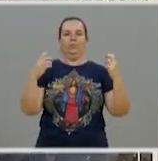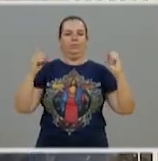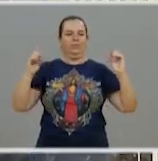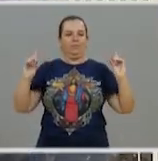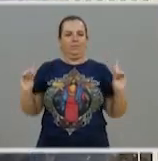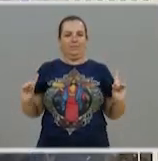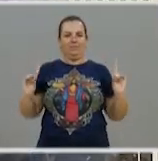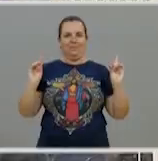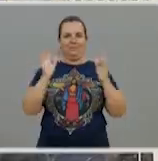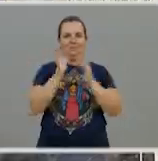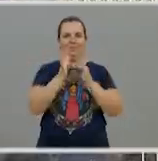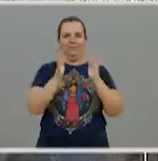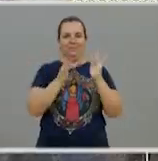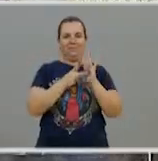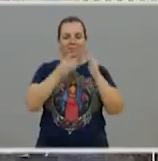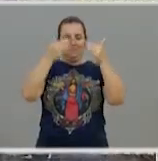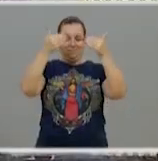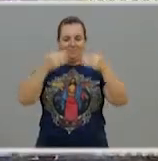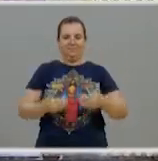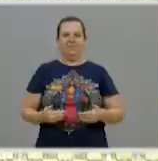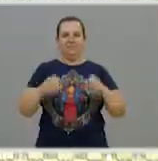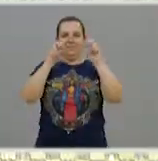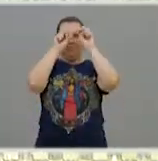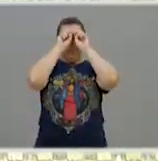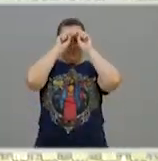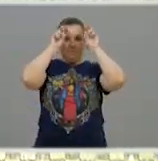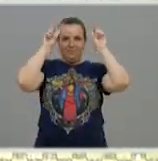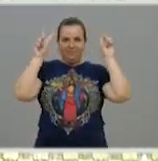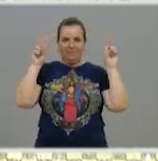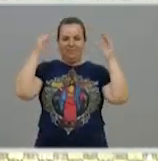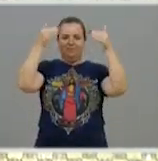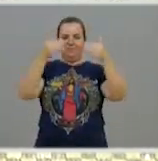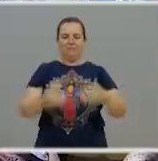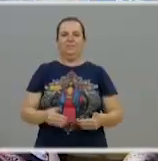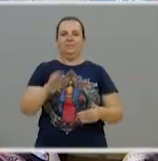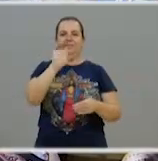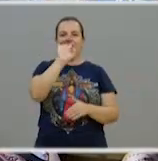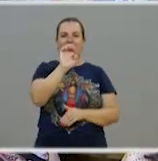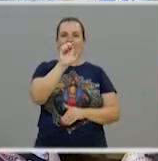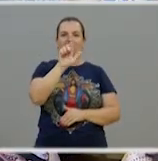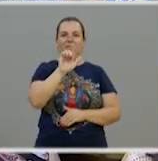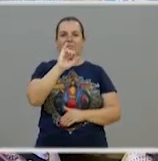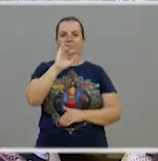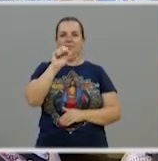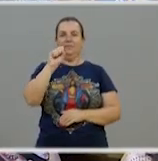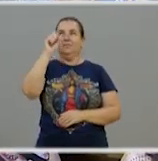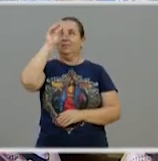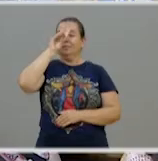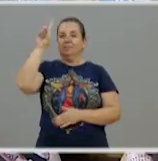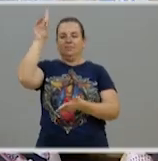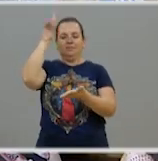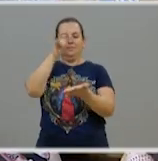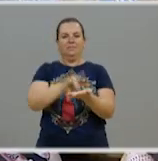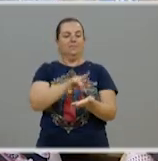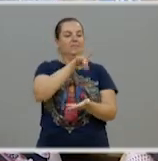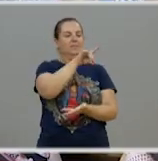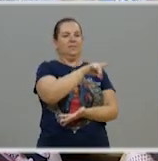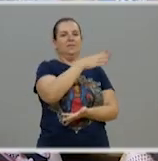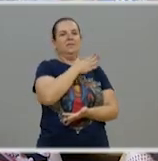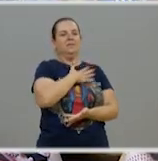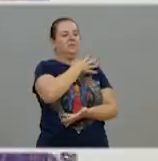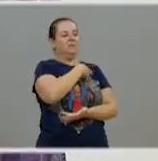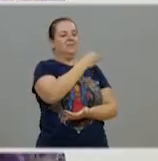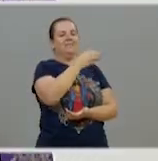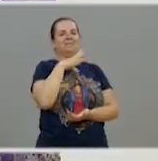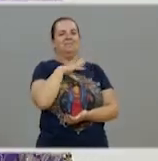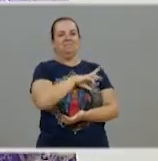Jesus e diante de Moisés, diante de Elias, Deus confirma: este é o meu filho